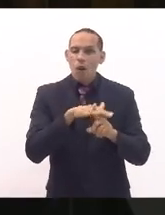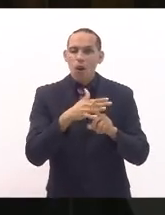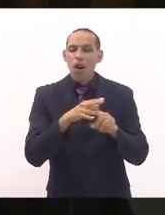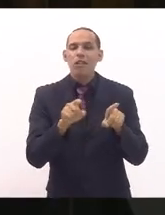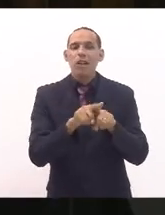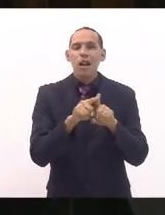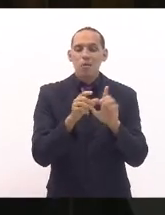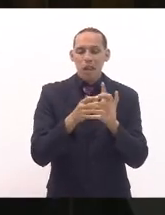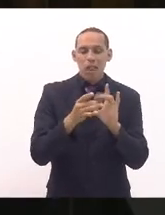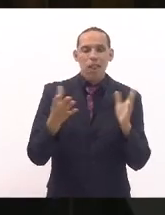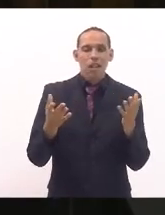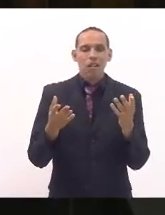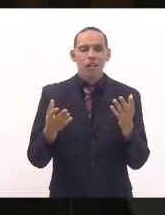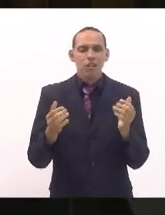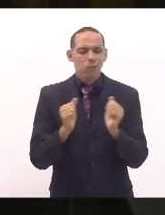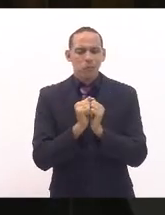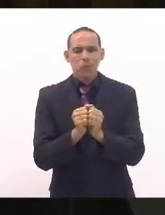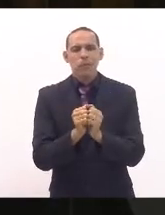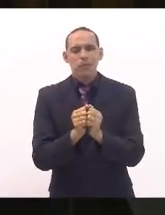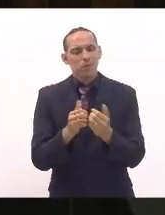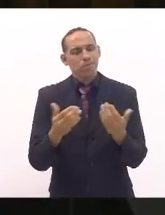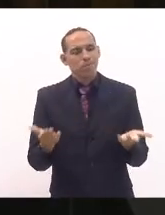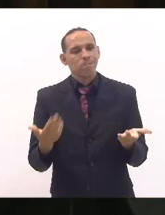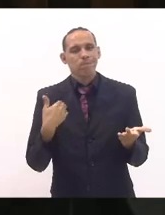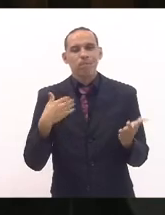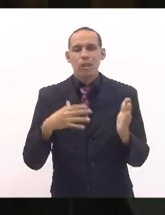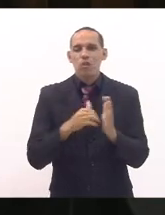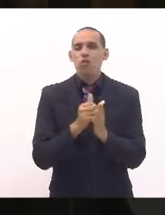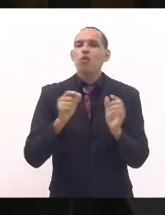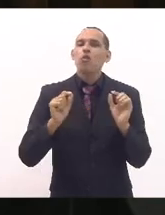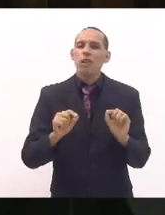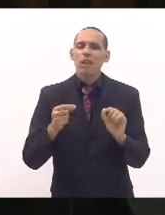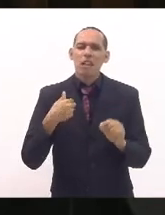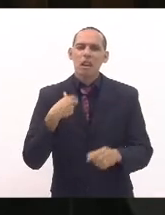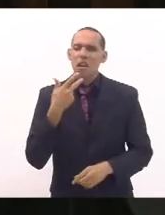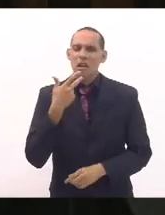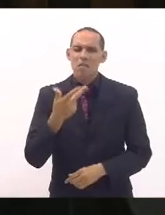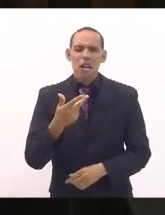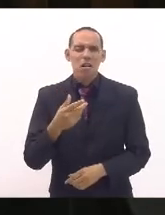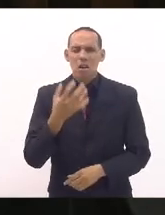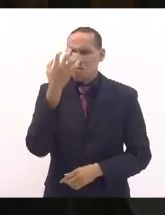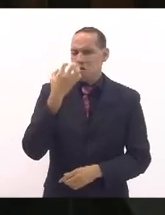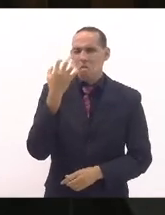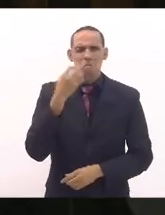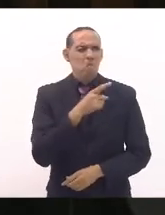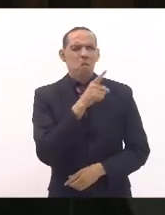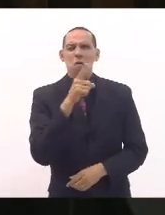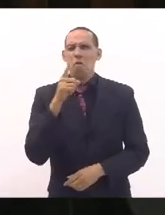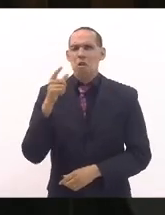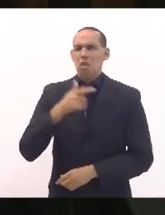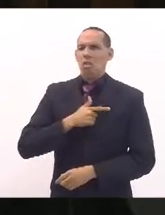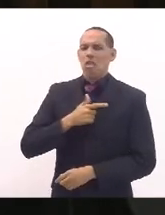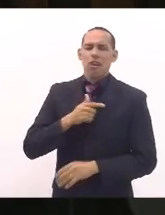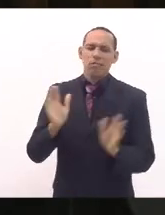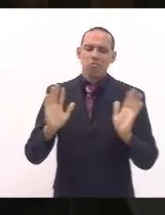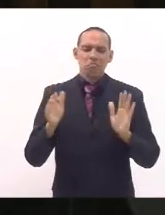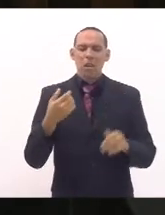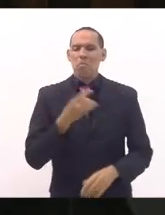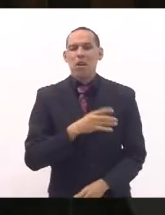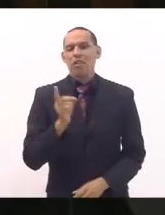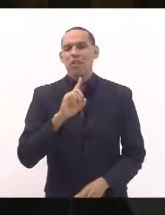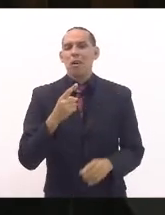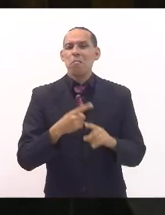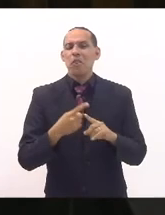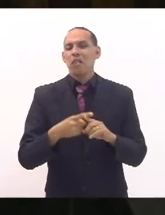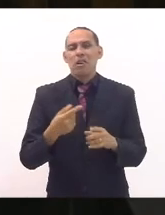mesmo tempo. Então, registrar mais uma vez a minha fala, não tenho medo de cara feia, até porque se tivesse medo de cara feia, eu